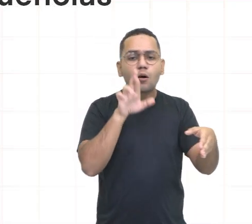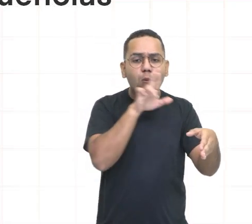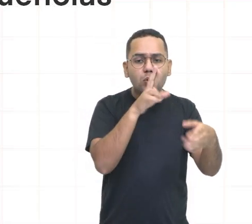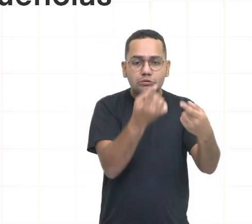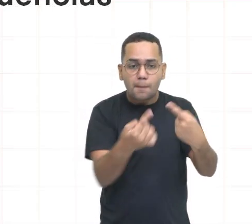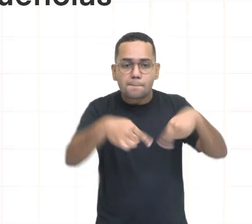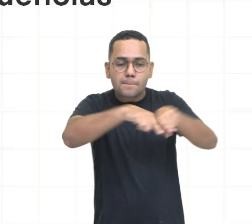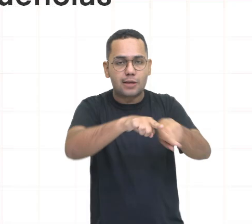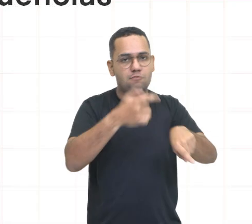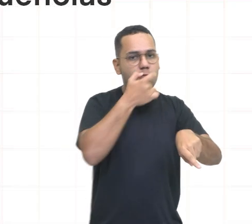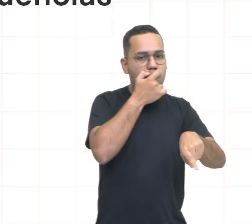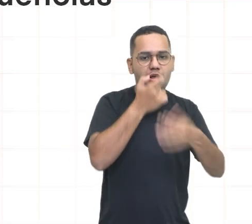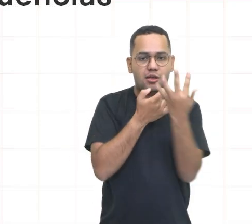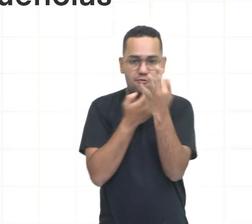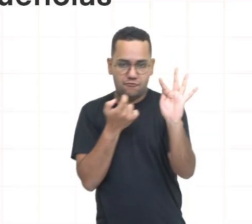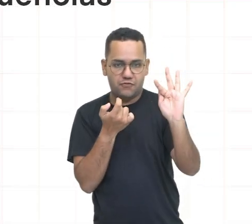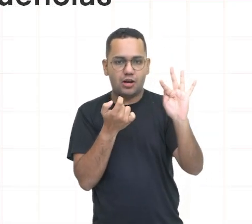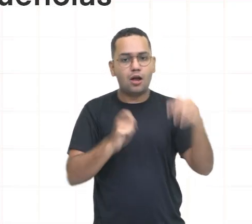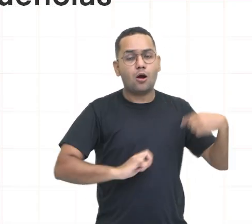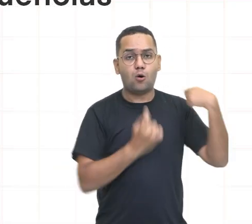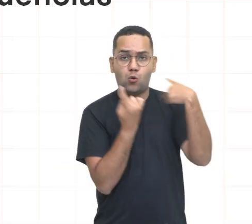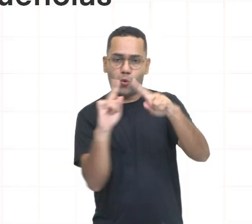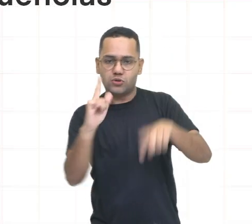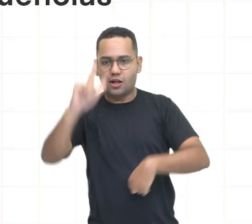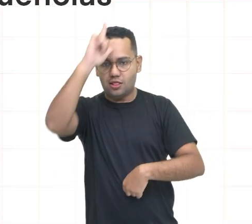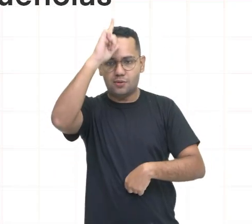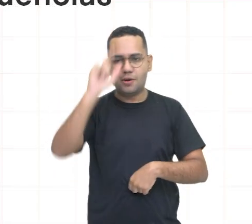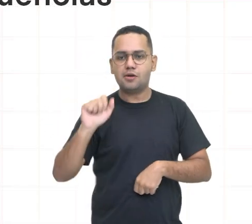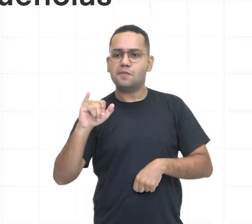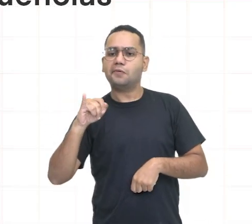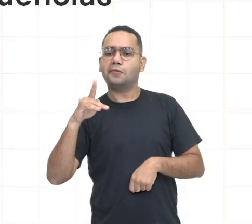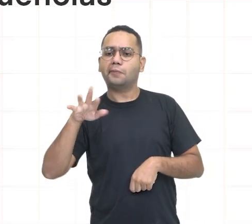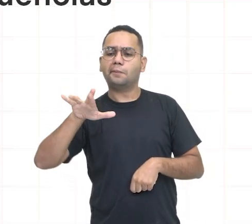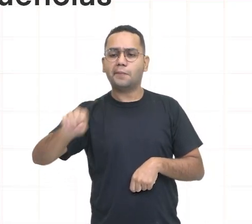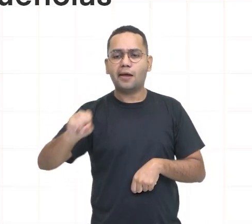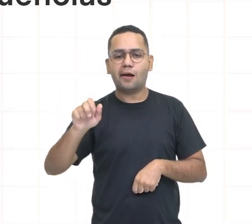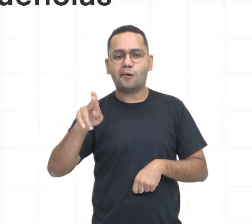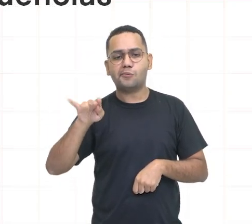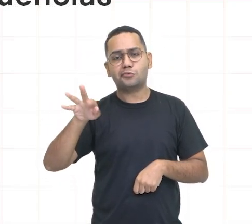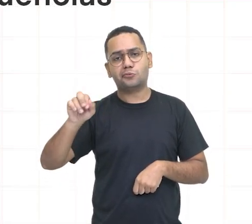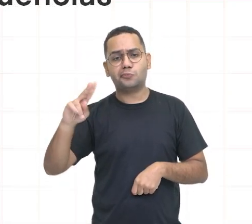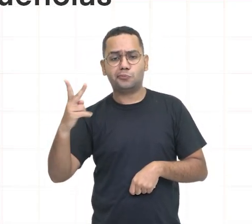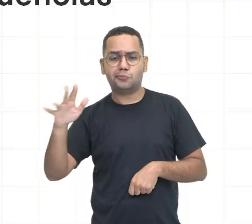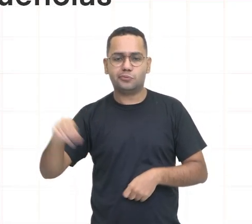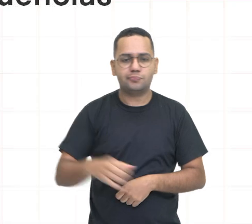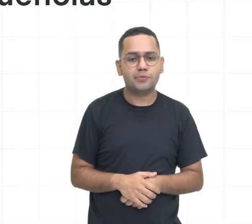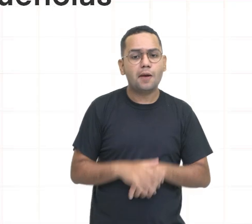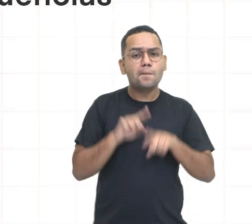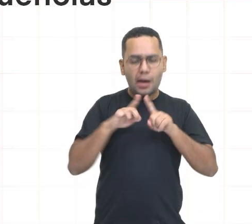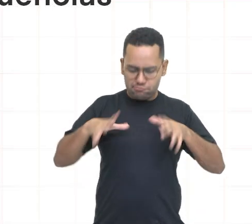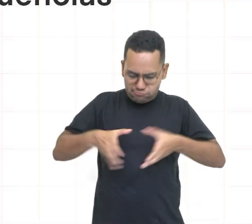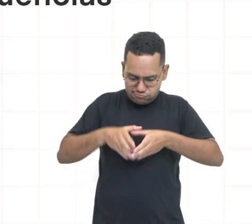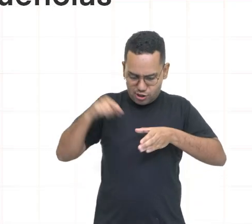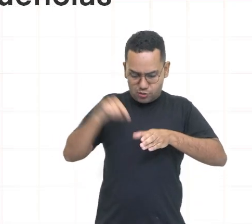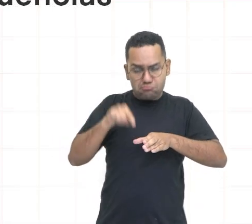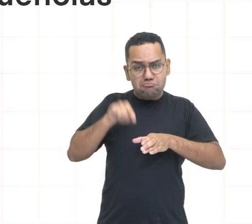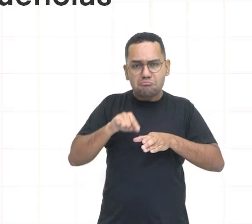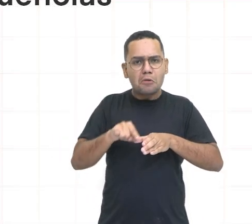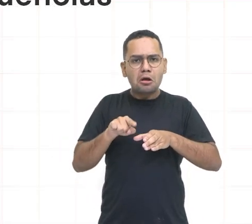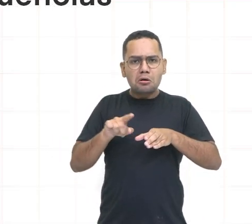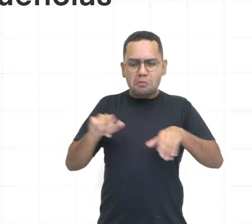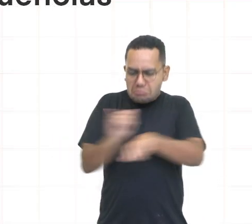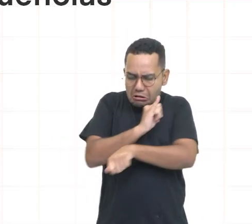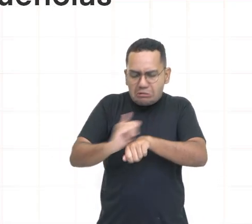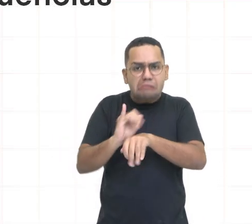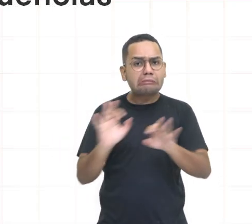contra a Alemanha e o Império Austro-Húngaro. No entanto, o exército russo encontrava-se despreparado para o